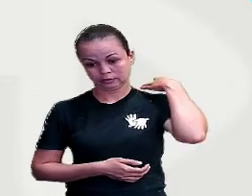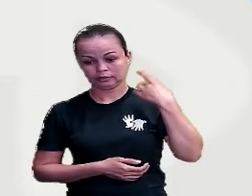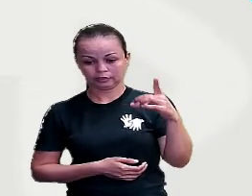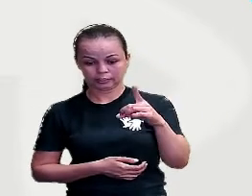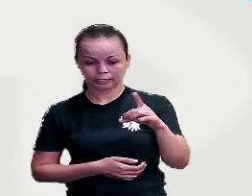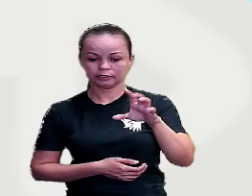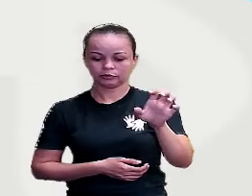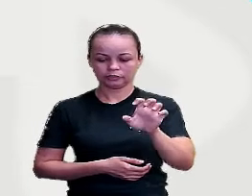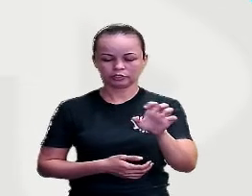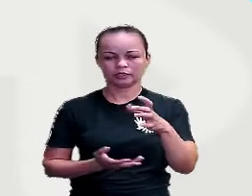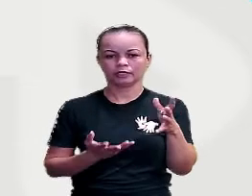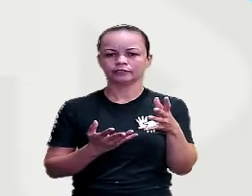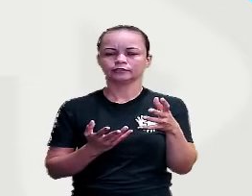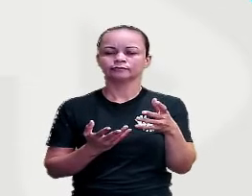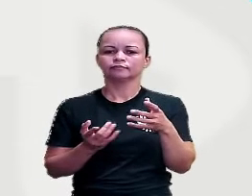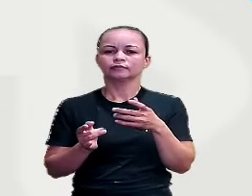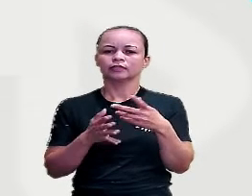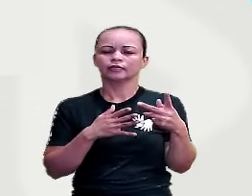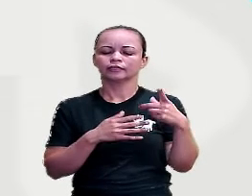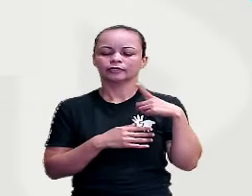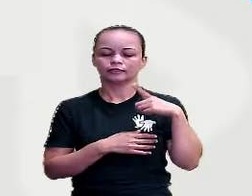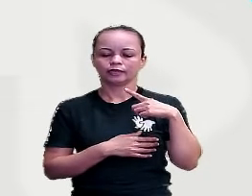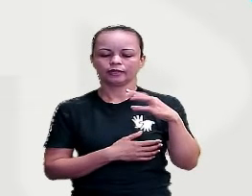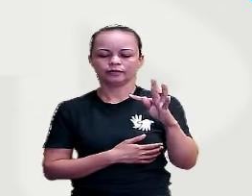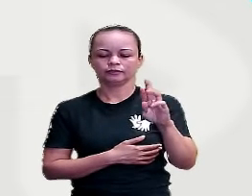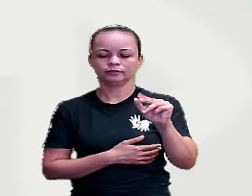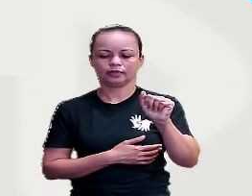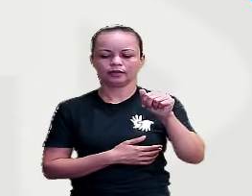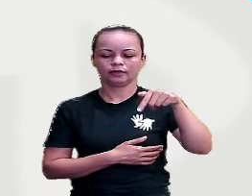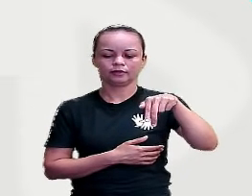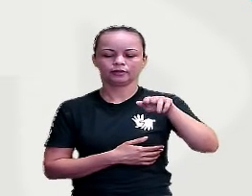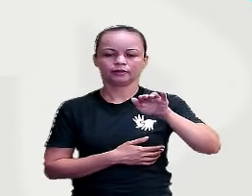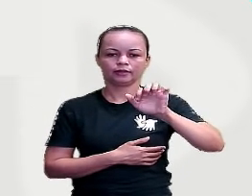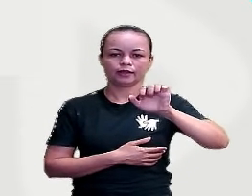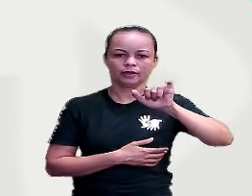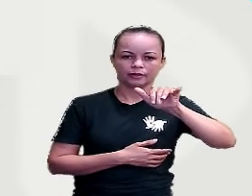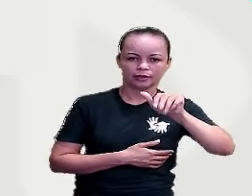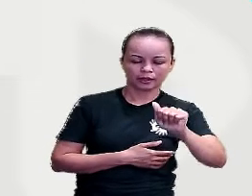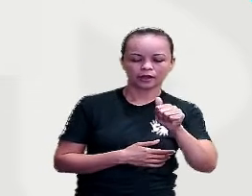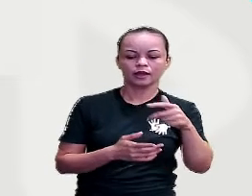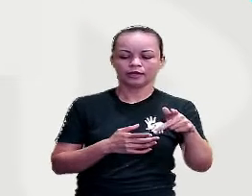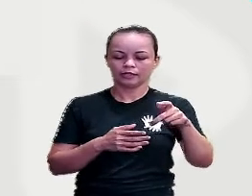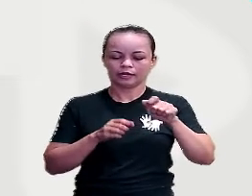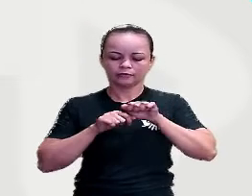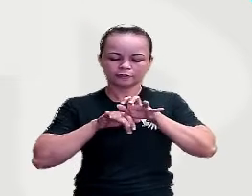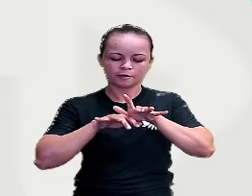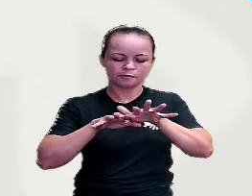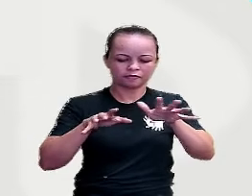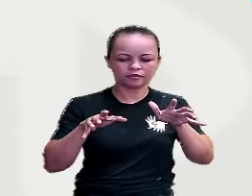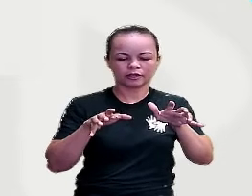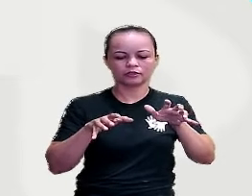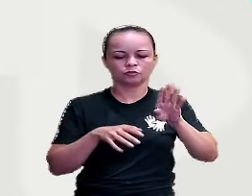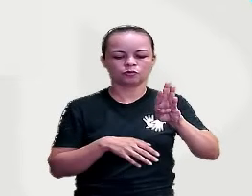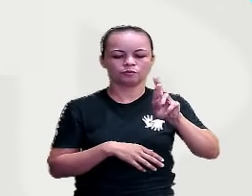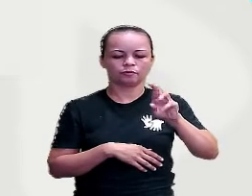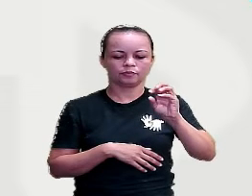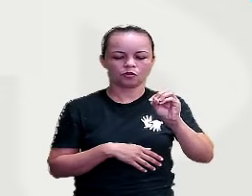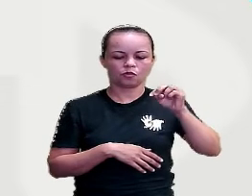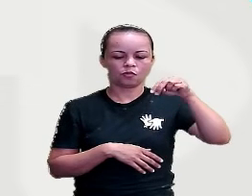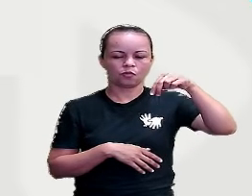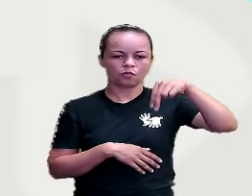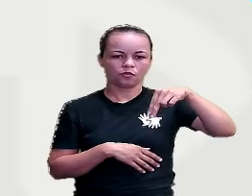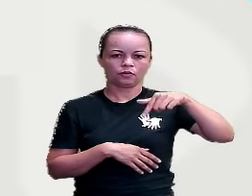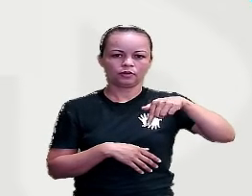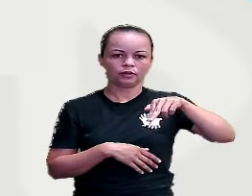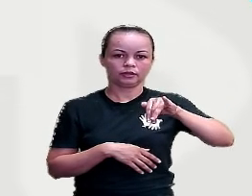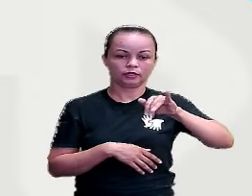direito, né, que chega a traqueia, essa traqueia, ela se ramifica num brônquio, esse brônquio, ele se ramifica